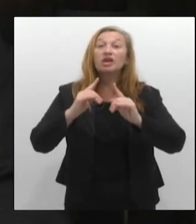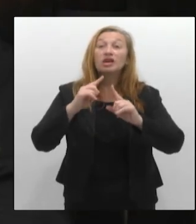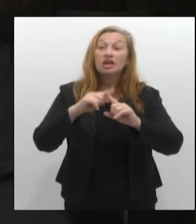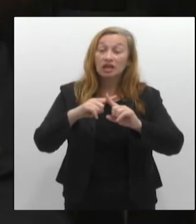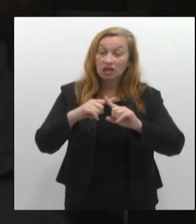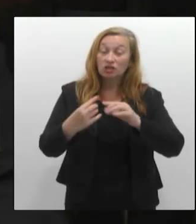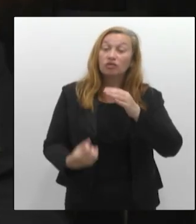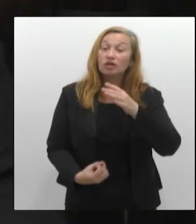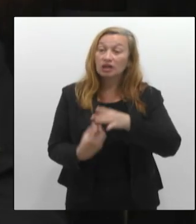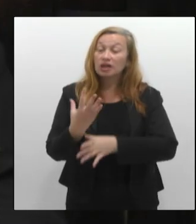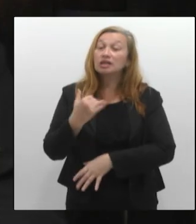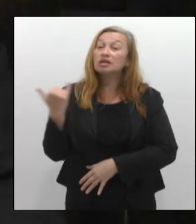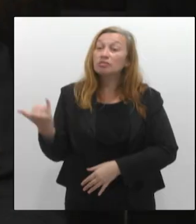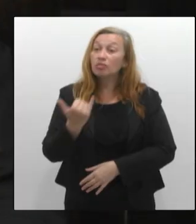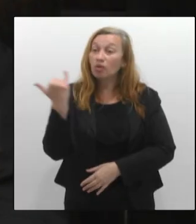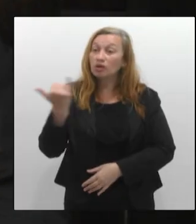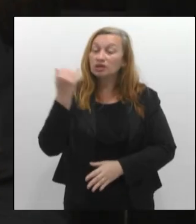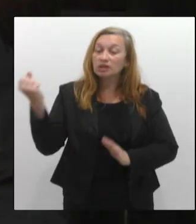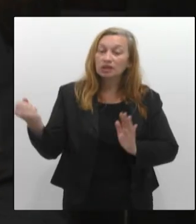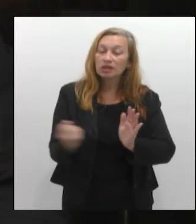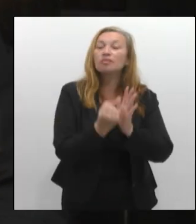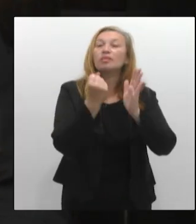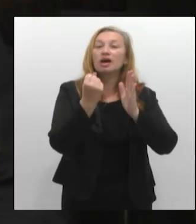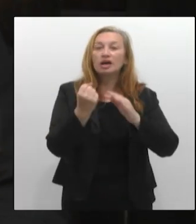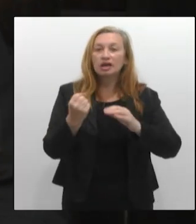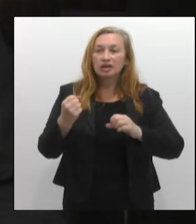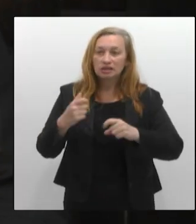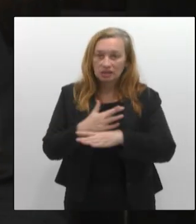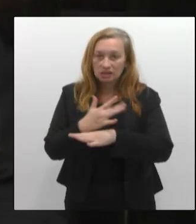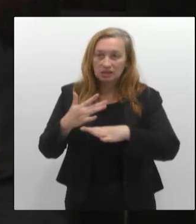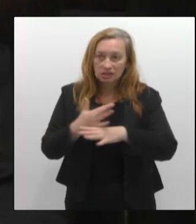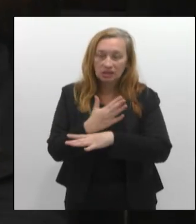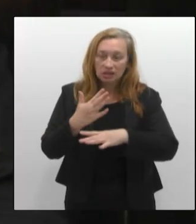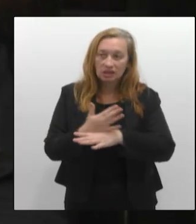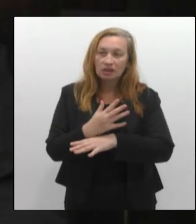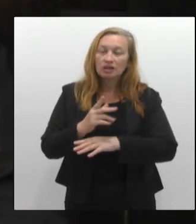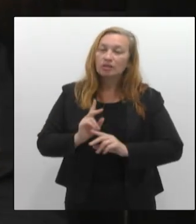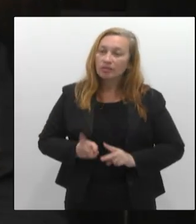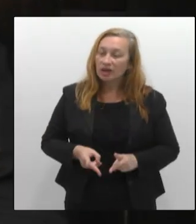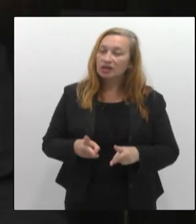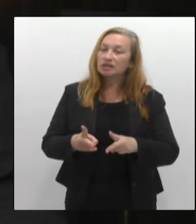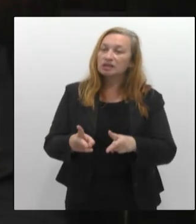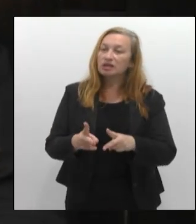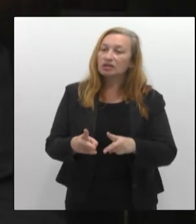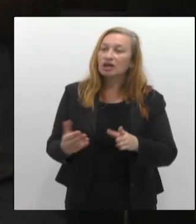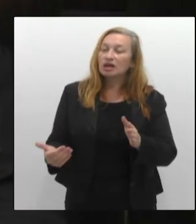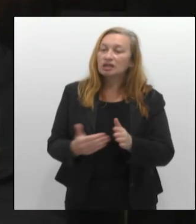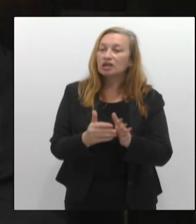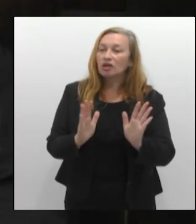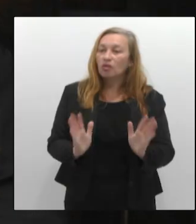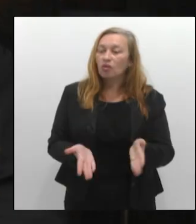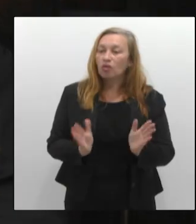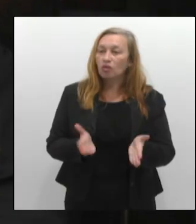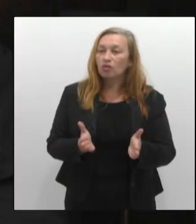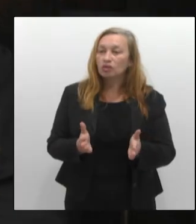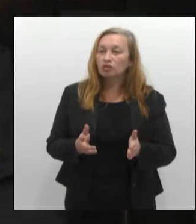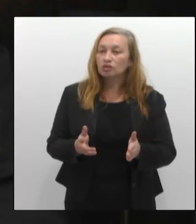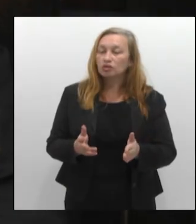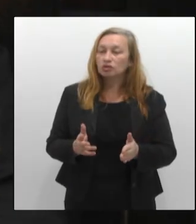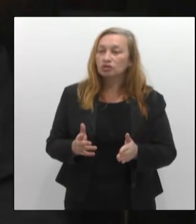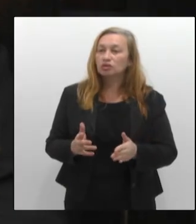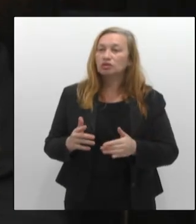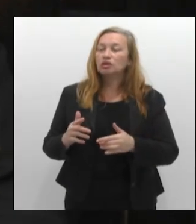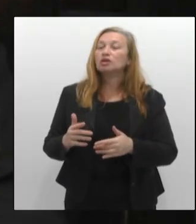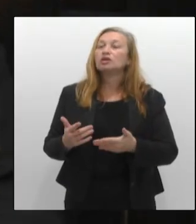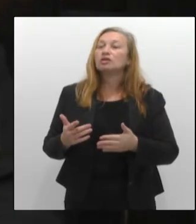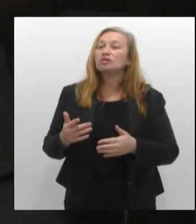papel importante que marca essa cidade, marcou para sempre essa cidade, que até hoje conserva com projeção